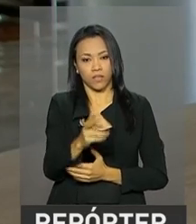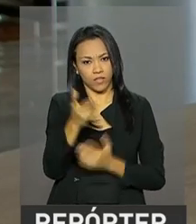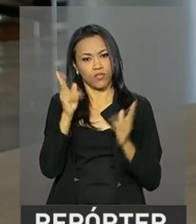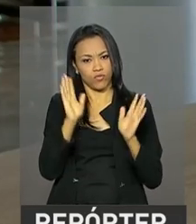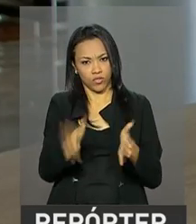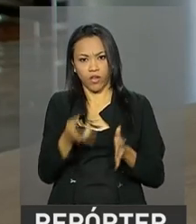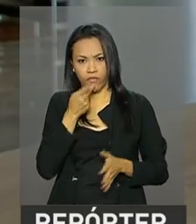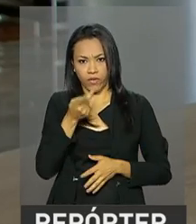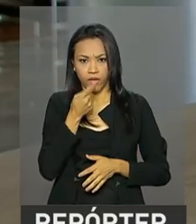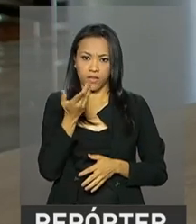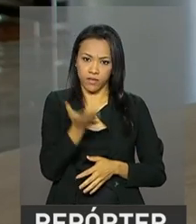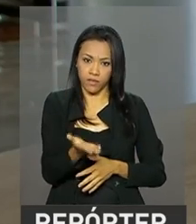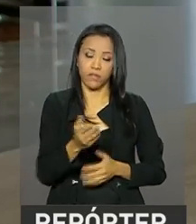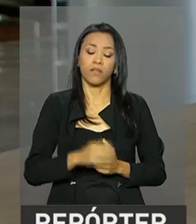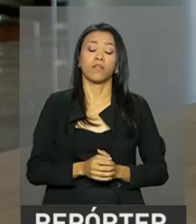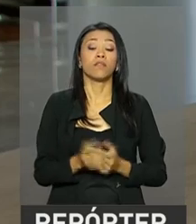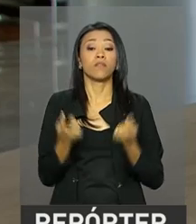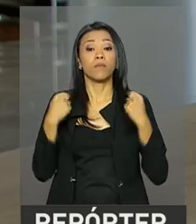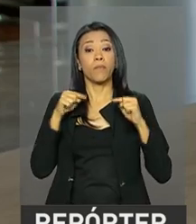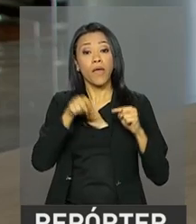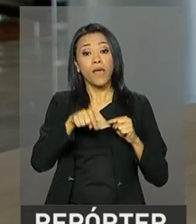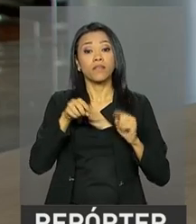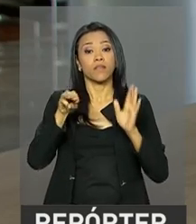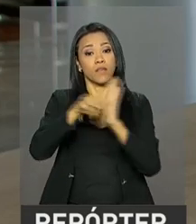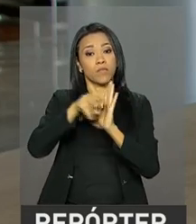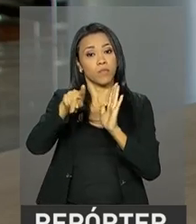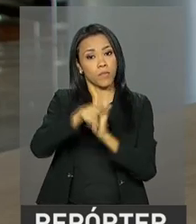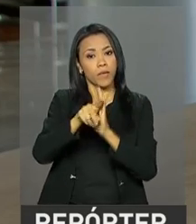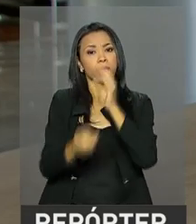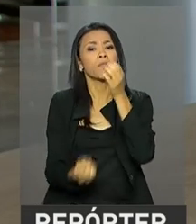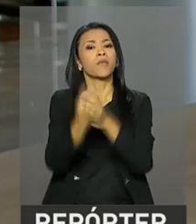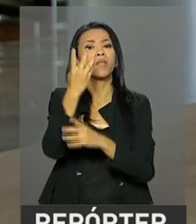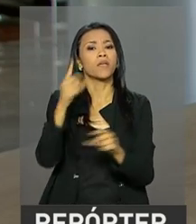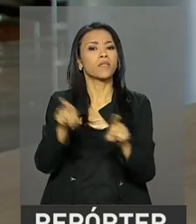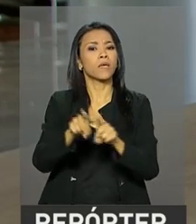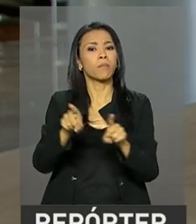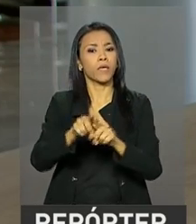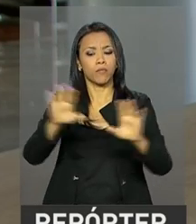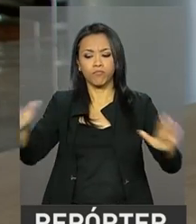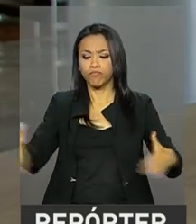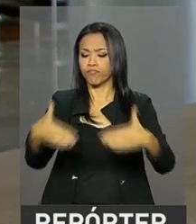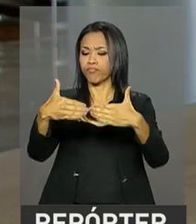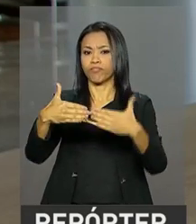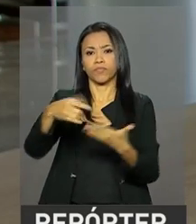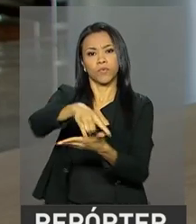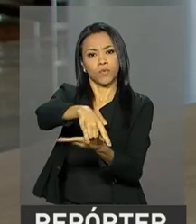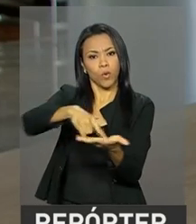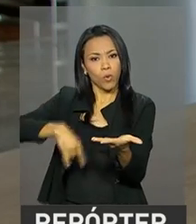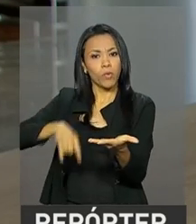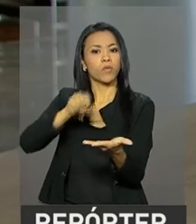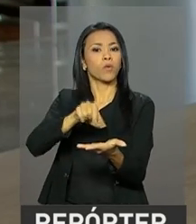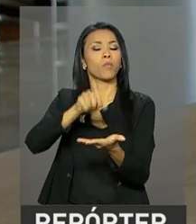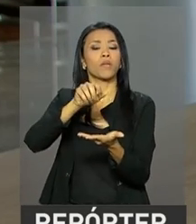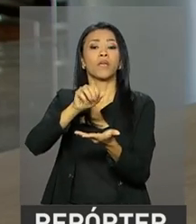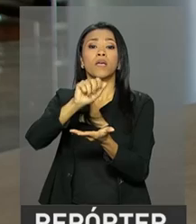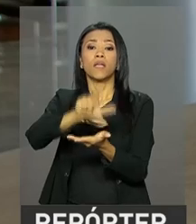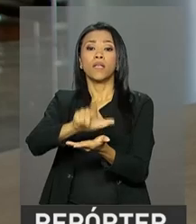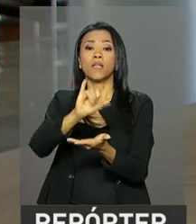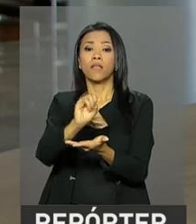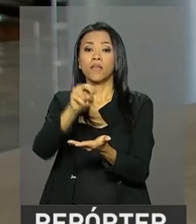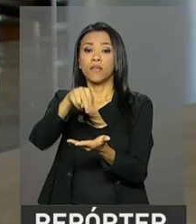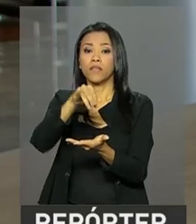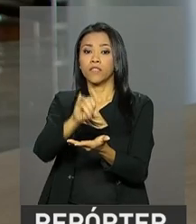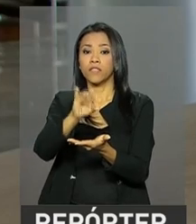falei no mercado de capitais essa medida provisória também cria o acordo de leniência nos processos administrativos conduzidas